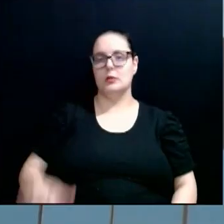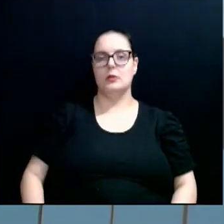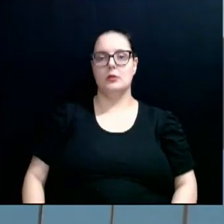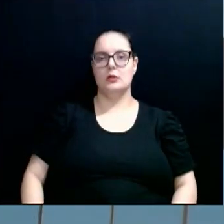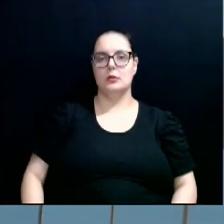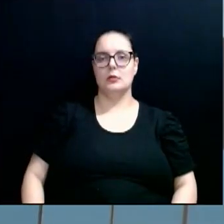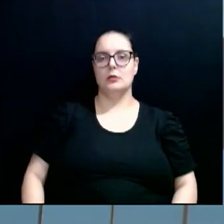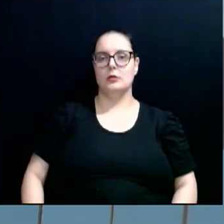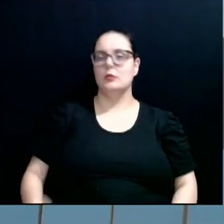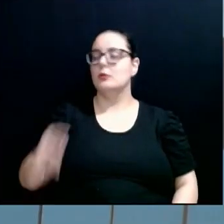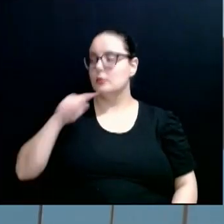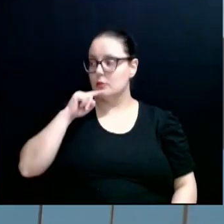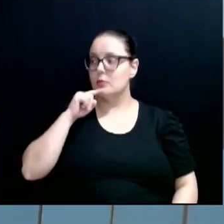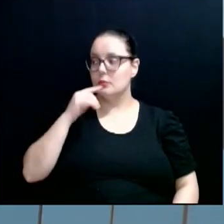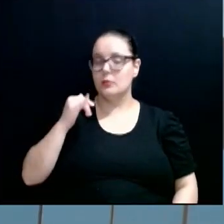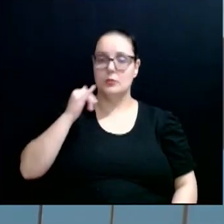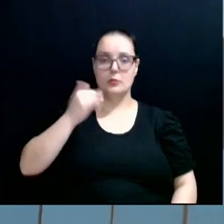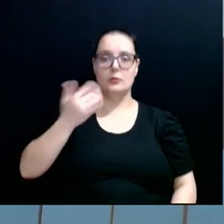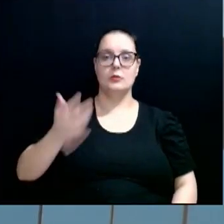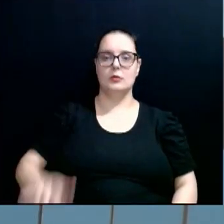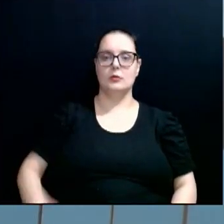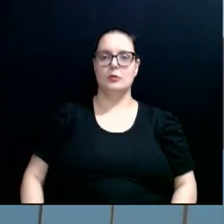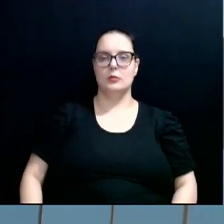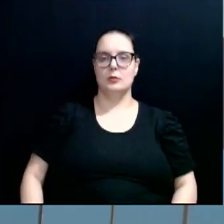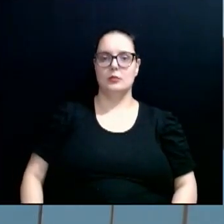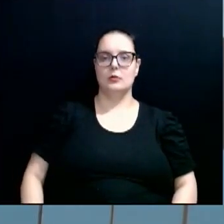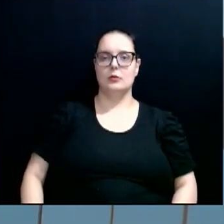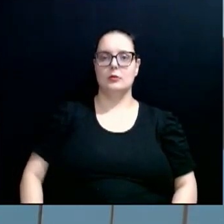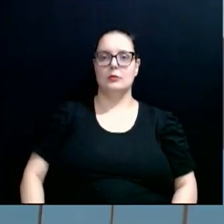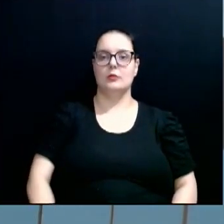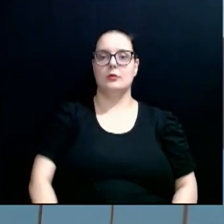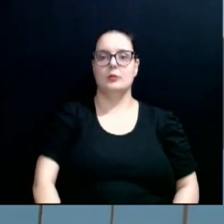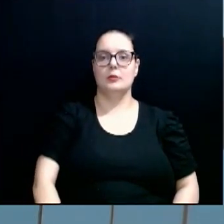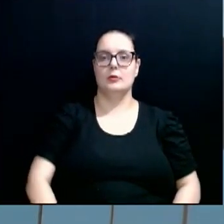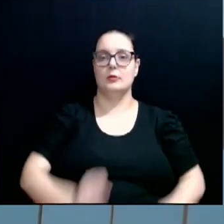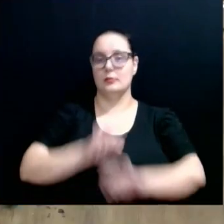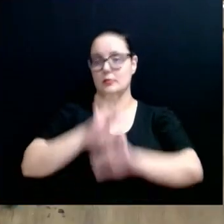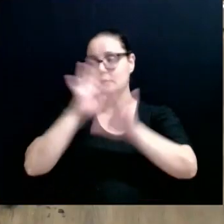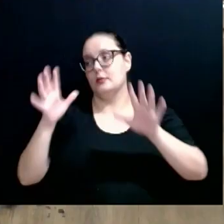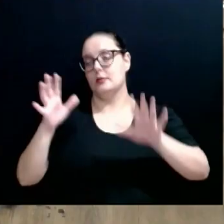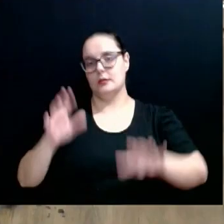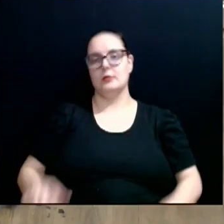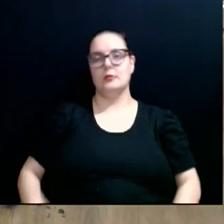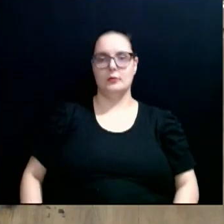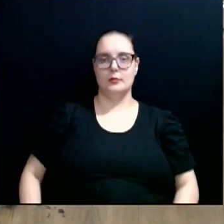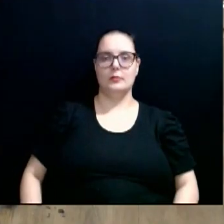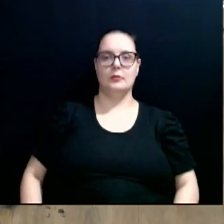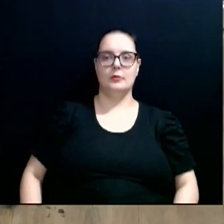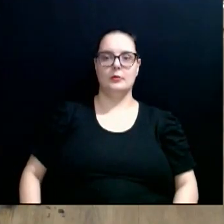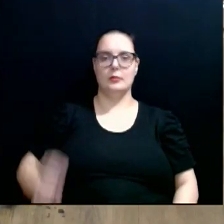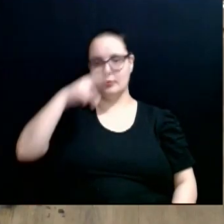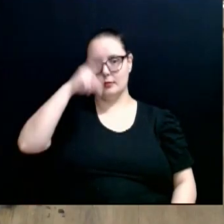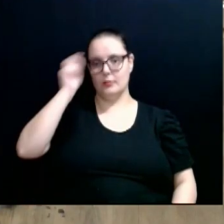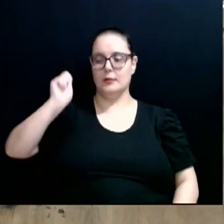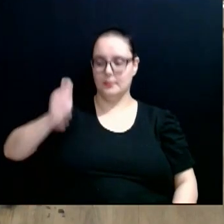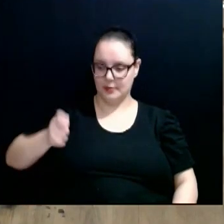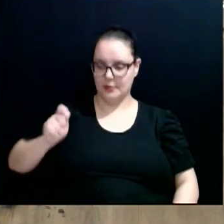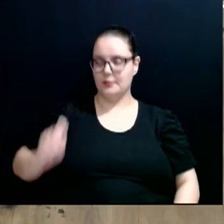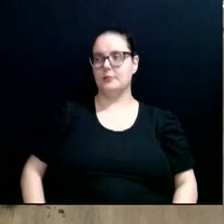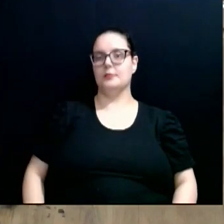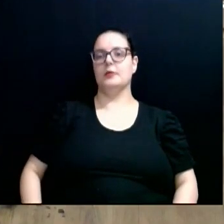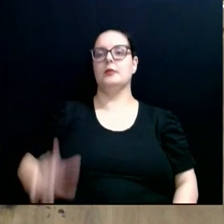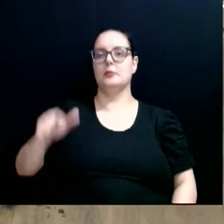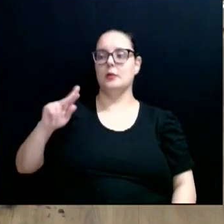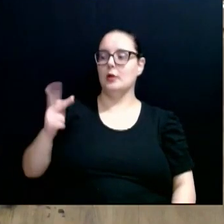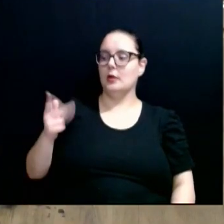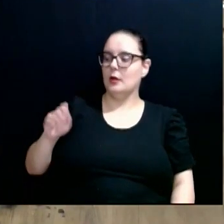Eduardo Magoga disse, vamos deixar isso para o prefeito de Campinas, né, bater o martelo. E aí depois tem a habilitação também,